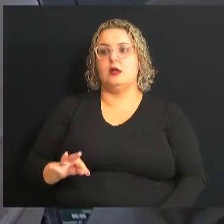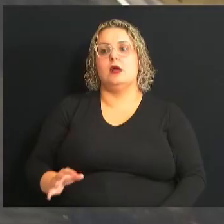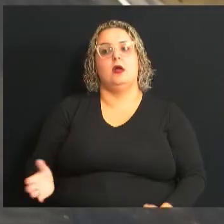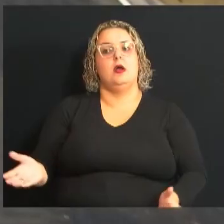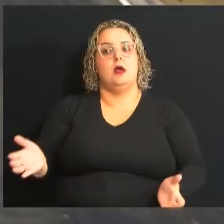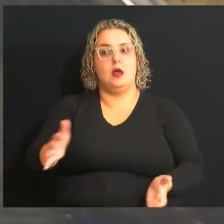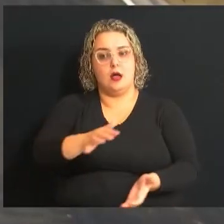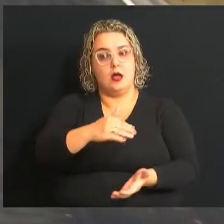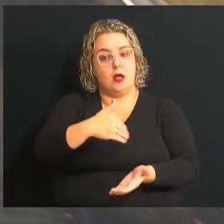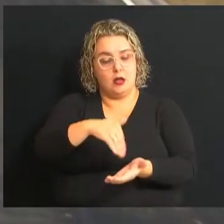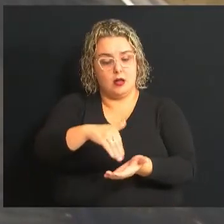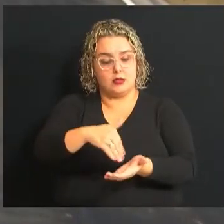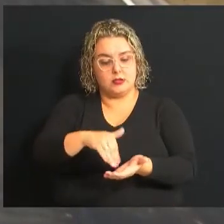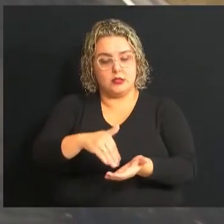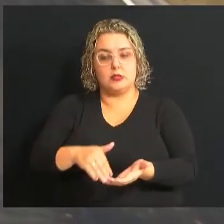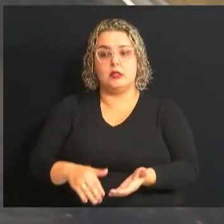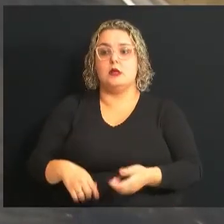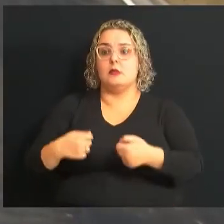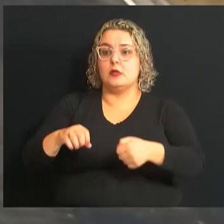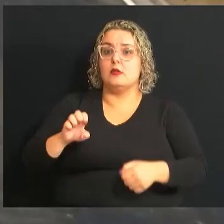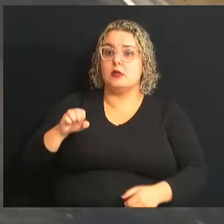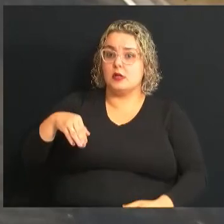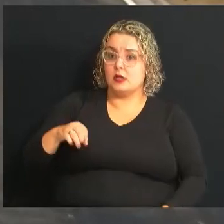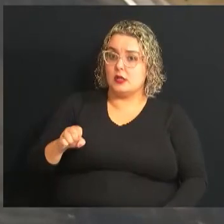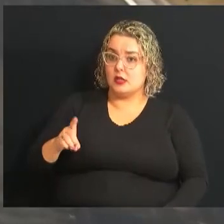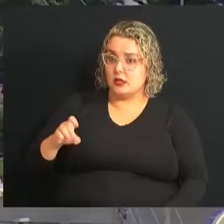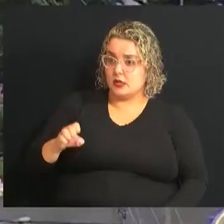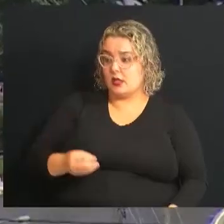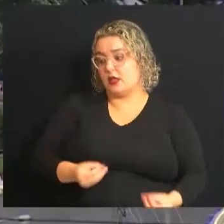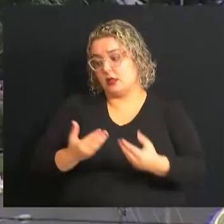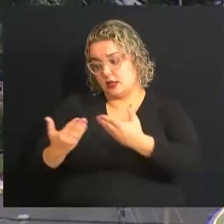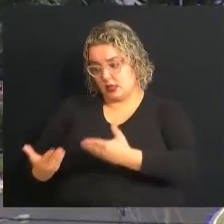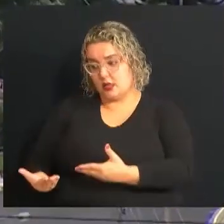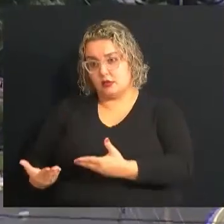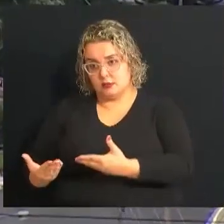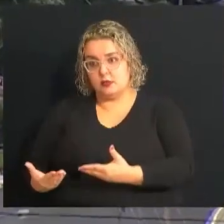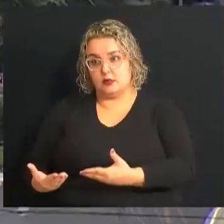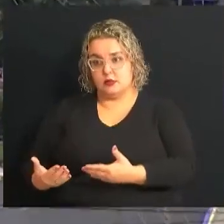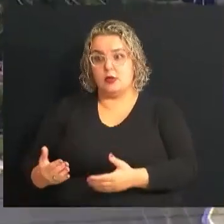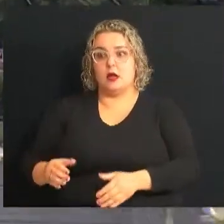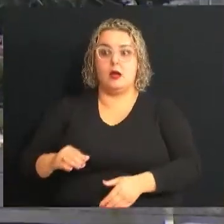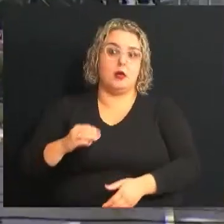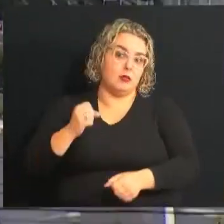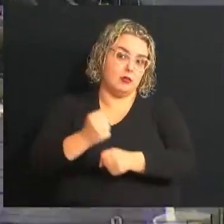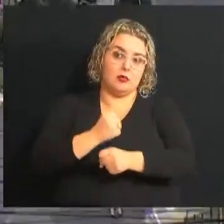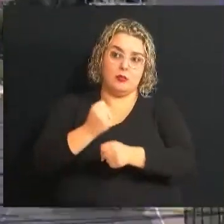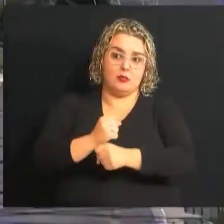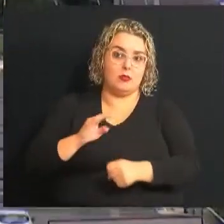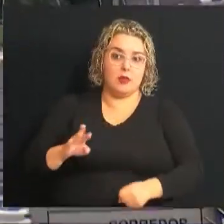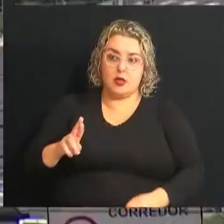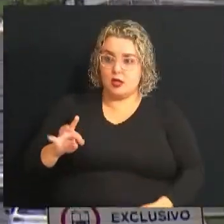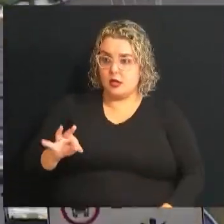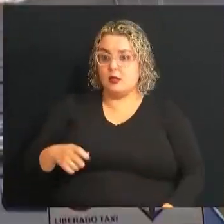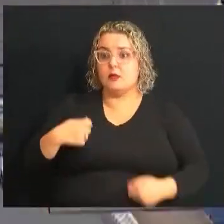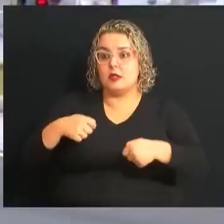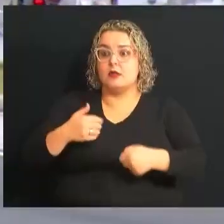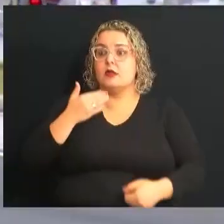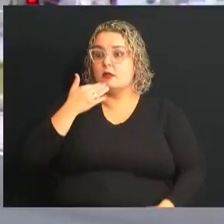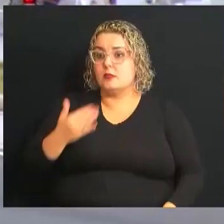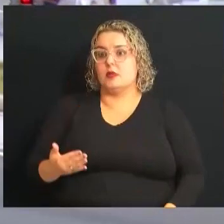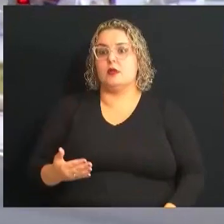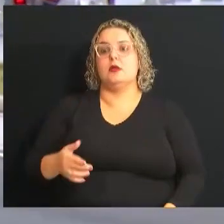na mão da INDEC e, com certeza, já teria sido entregue várias cobranças em cima do BRT. E, além do BRT, conseguimos